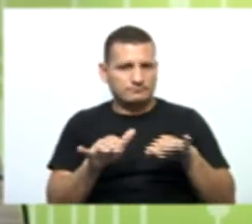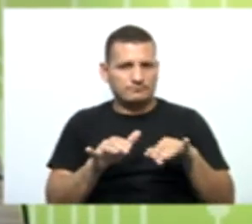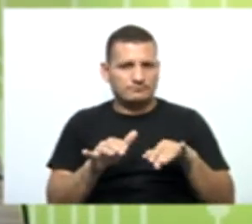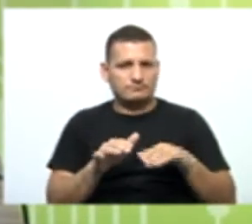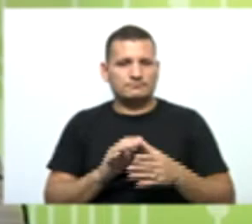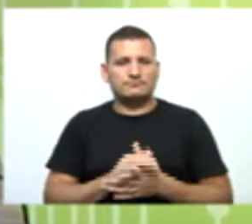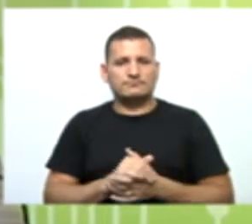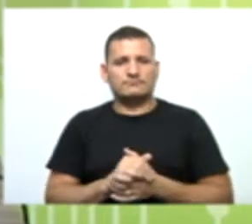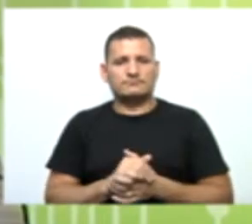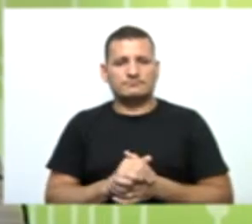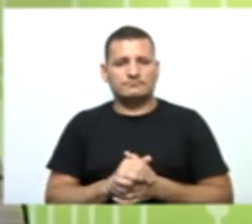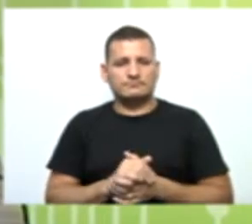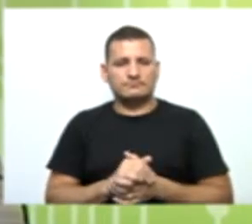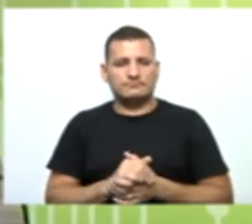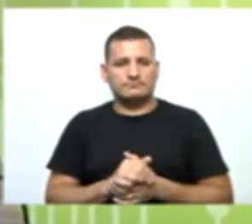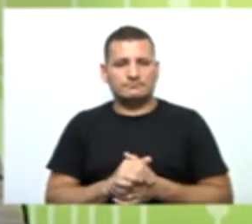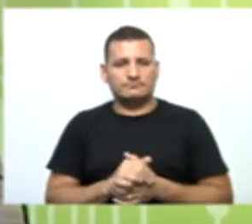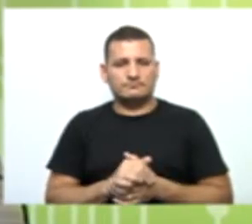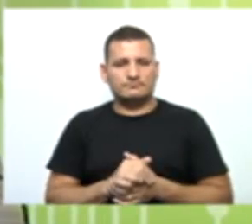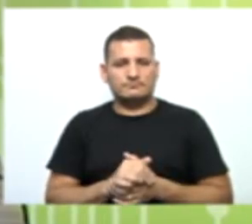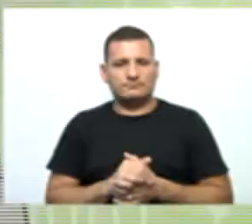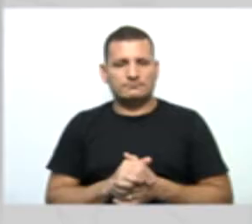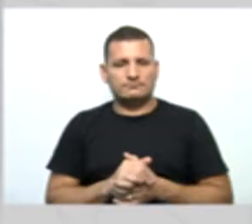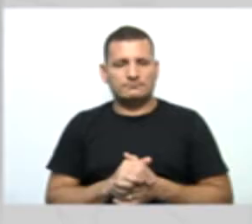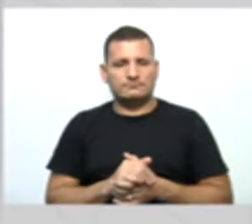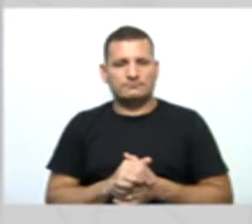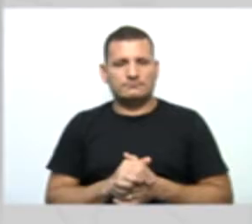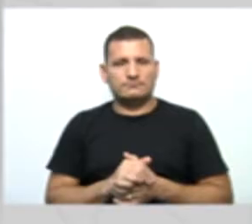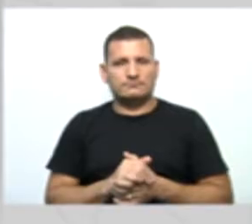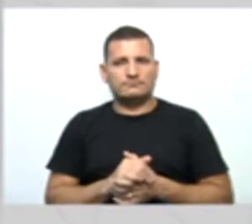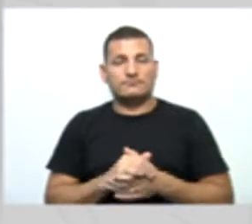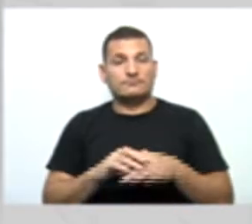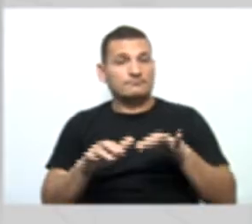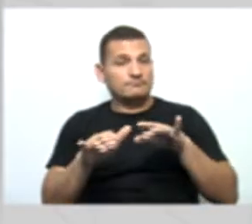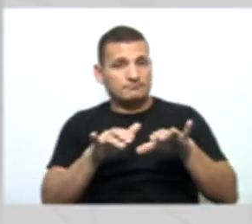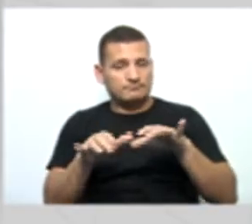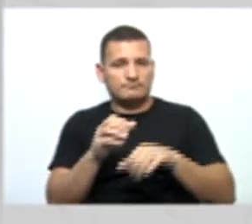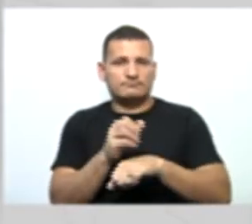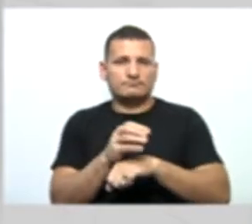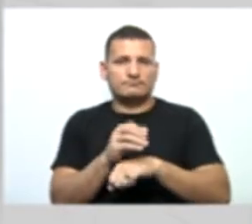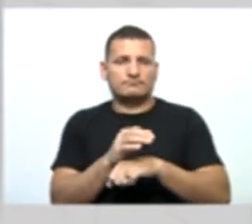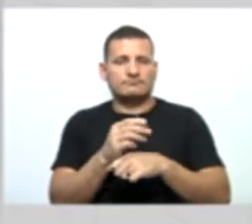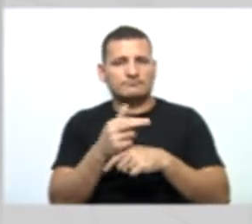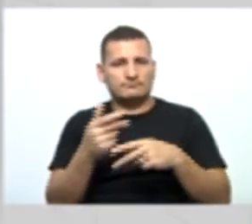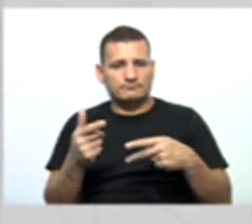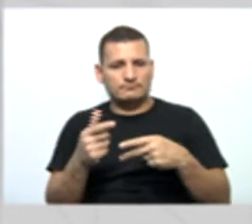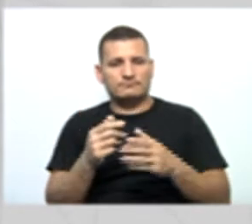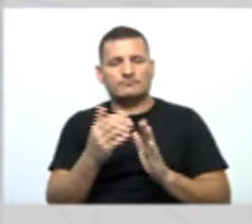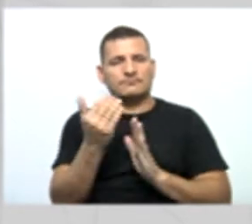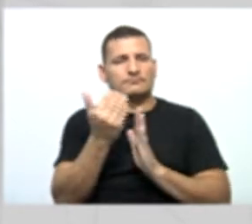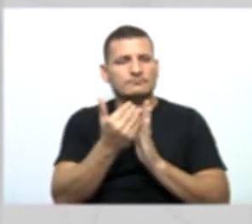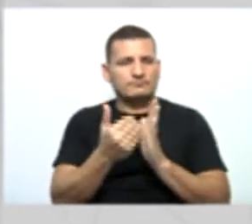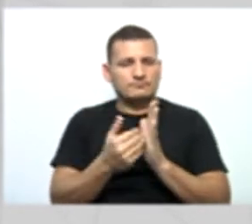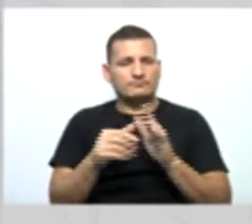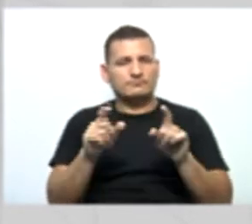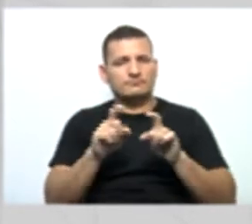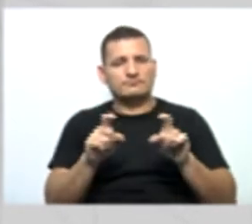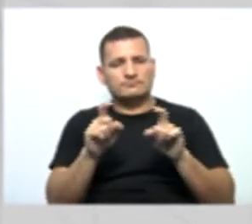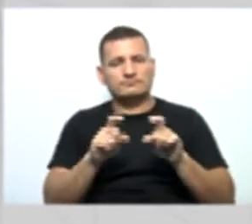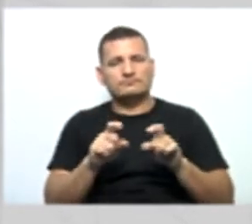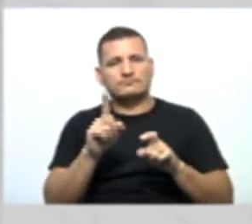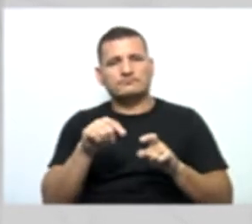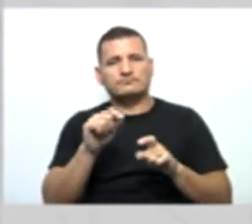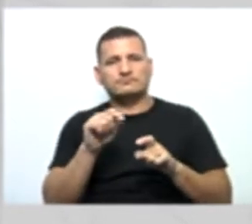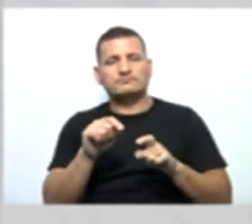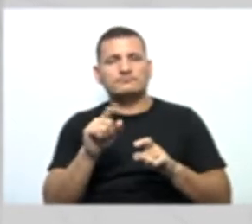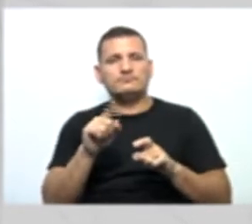conceito aqui para vocês. Na programação orientada a objetos, um programa de computador é conceituado como